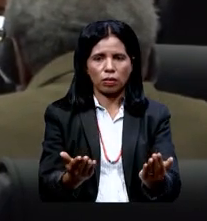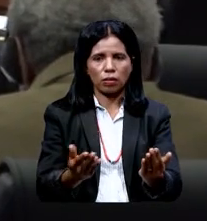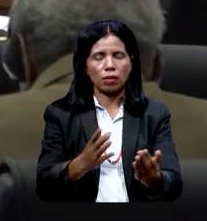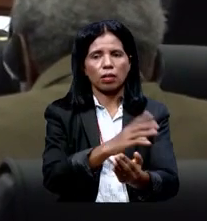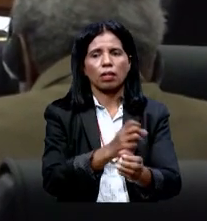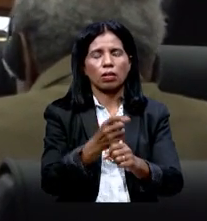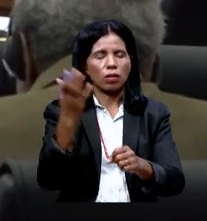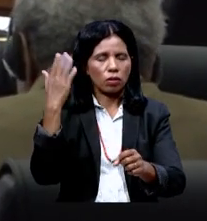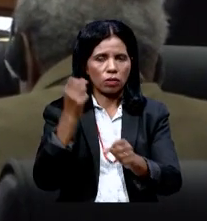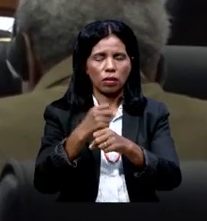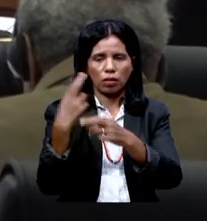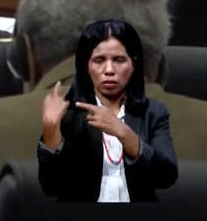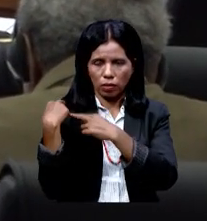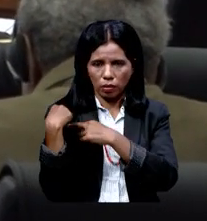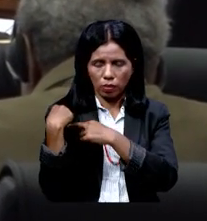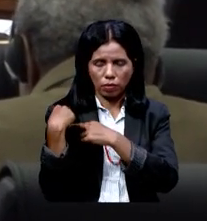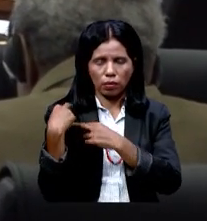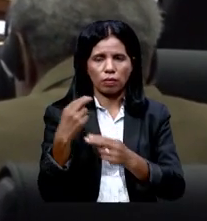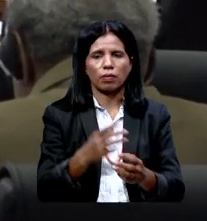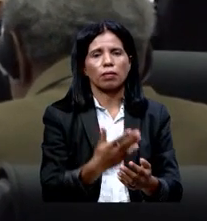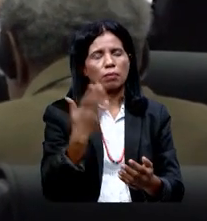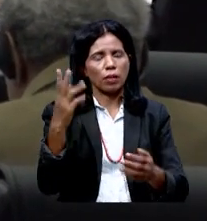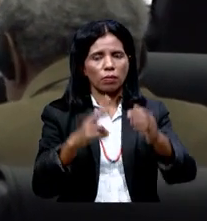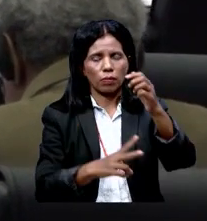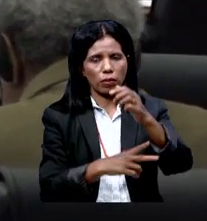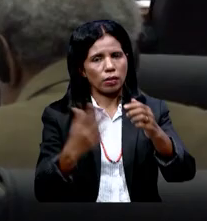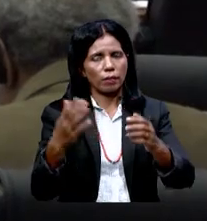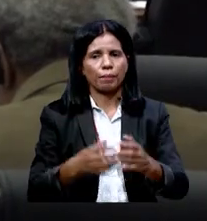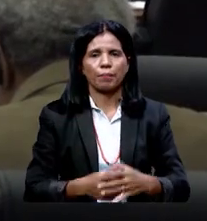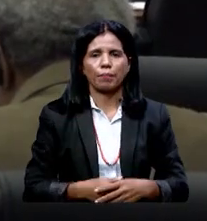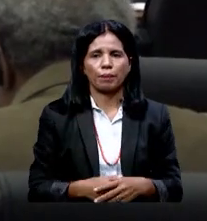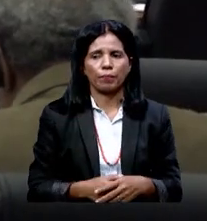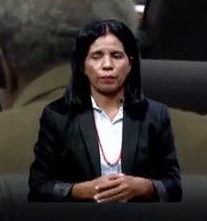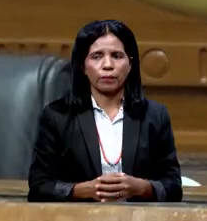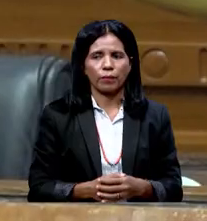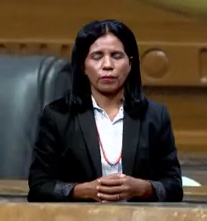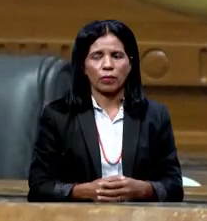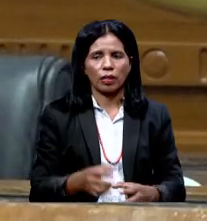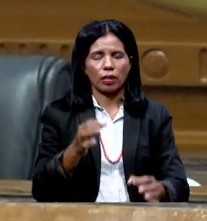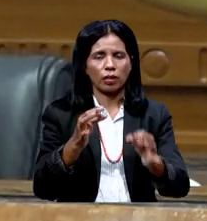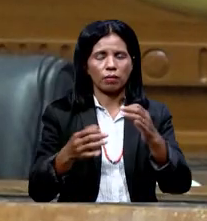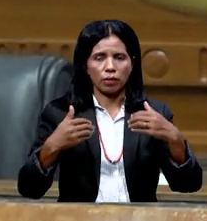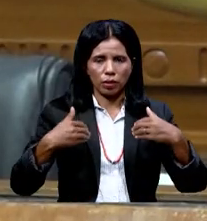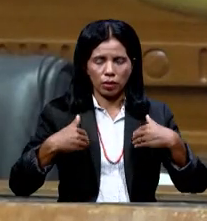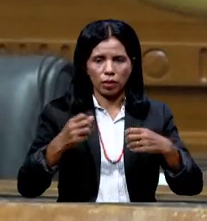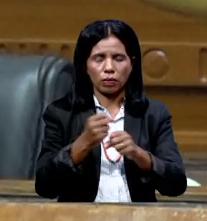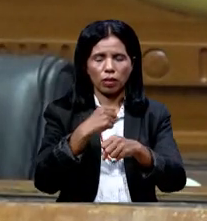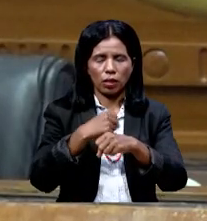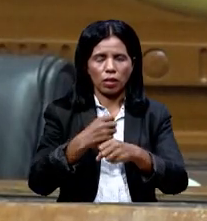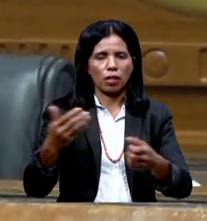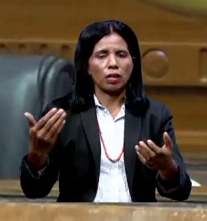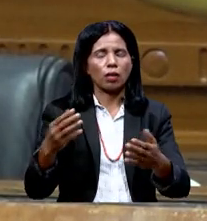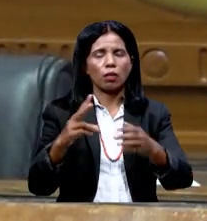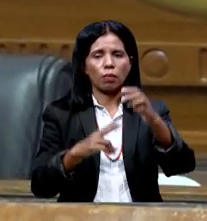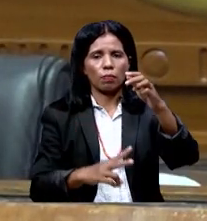mak antes responsabiliza ba construção ponte refere. Quando ter uma nova construção do ponte do